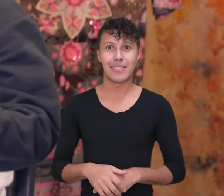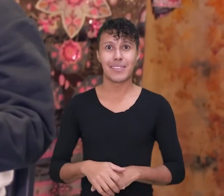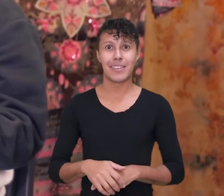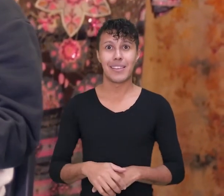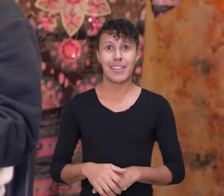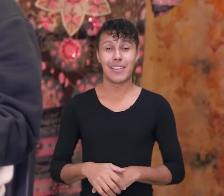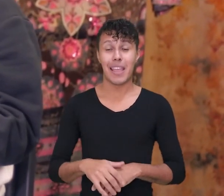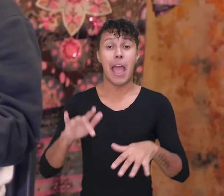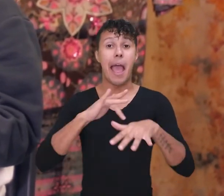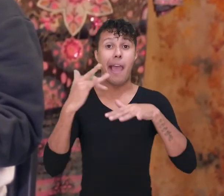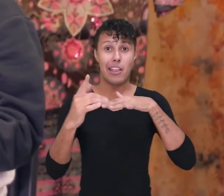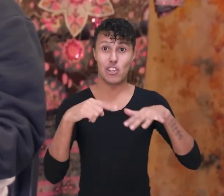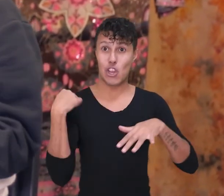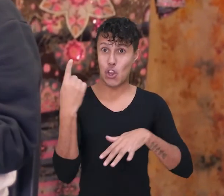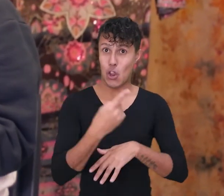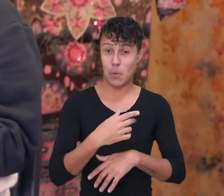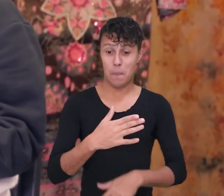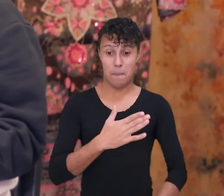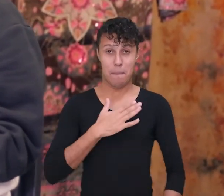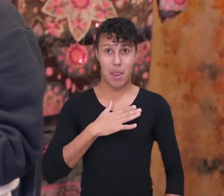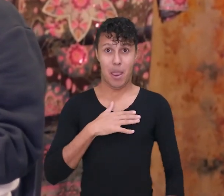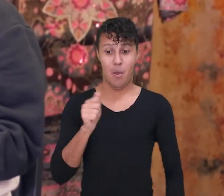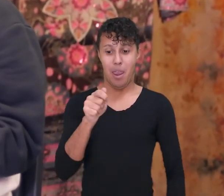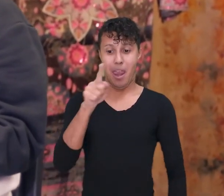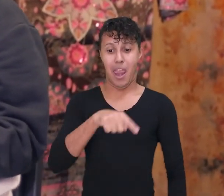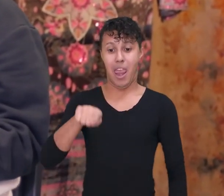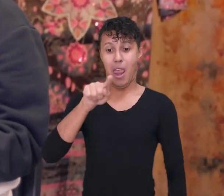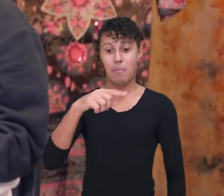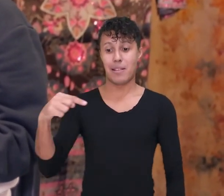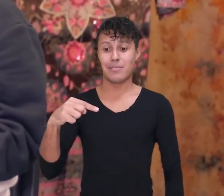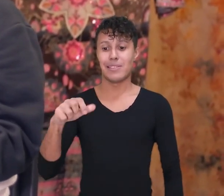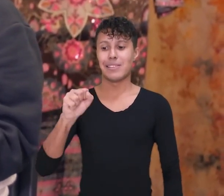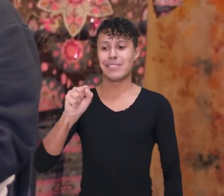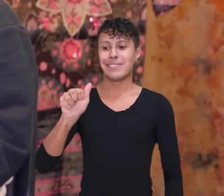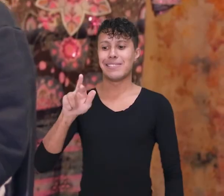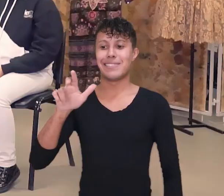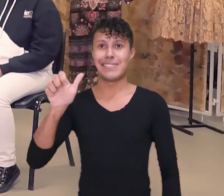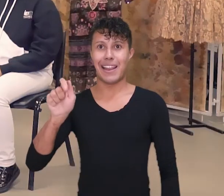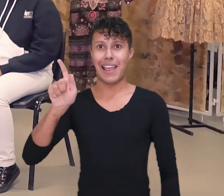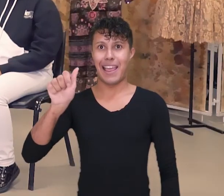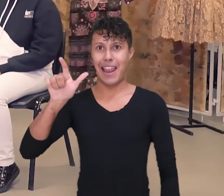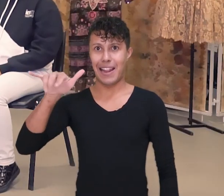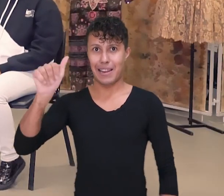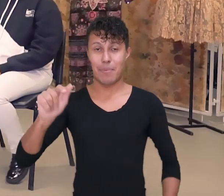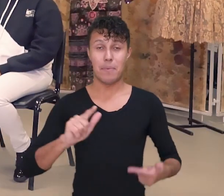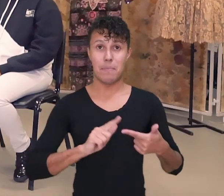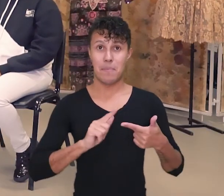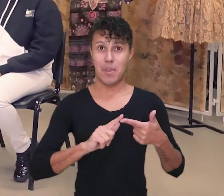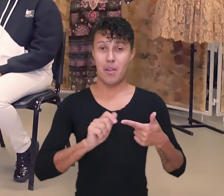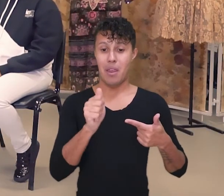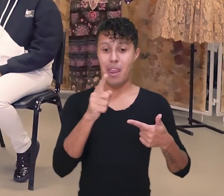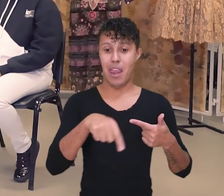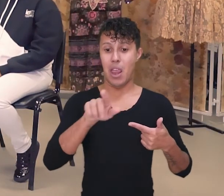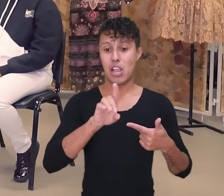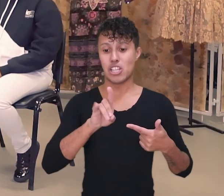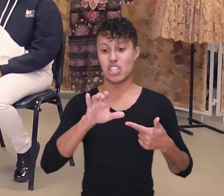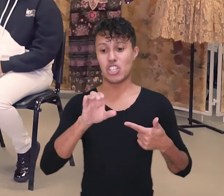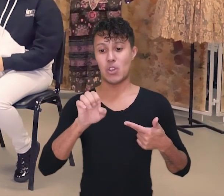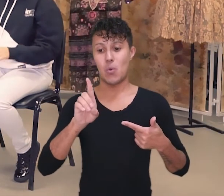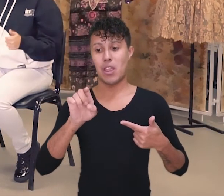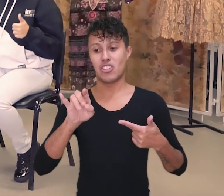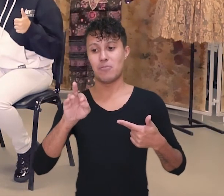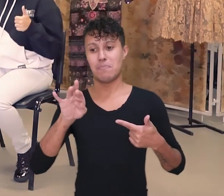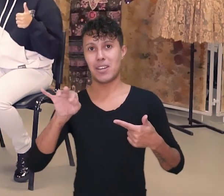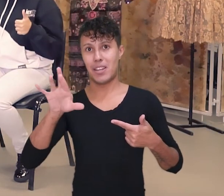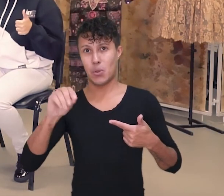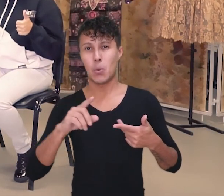de seguir a gente nas nossas redes sociais. O meu arroba do Instagram é @saragralima. O meu é @dicodebrito. E